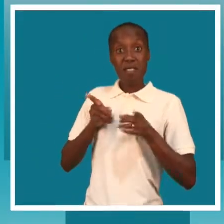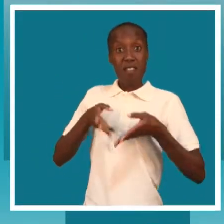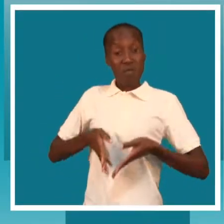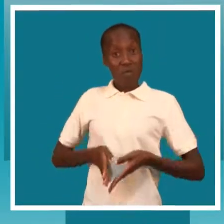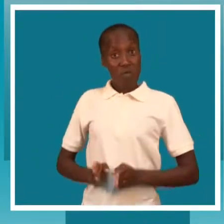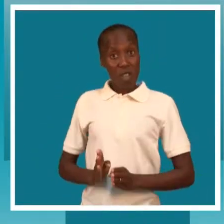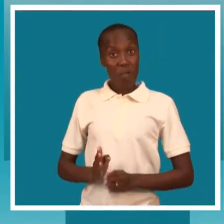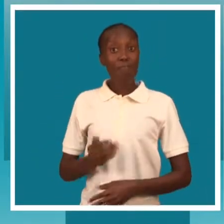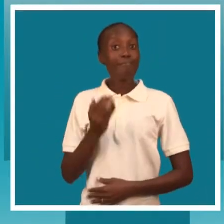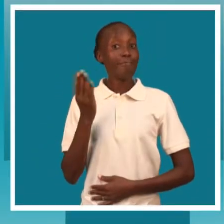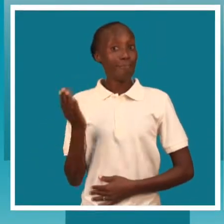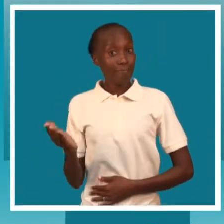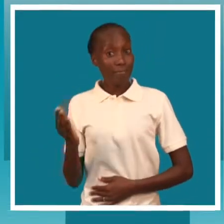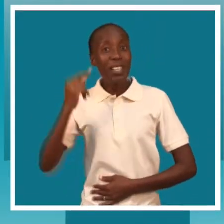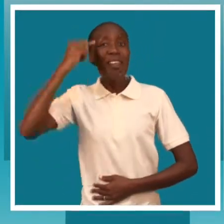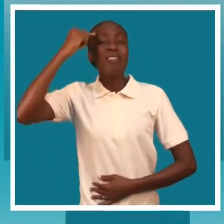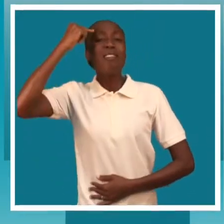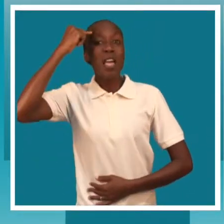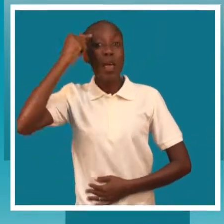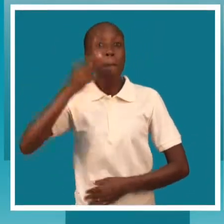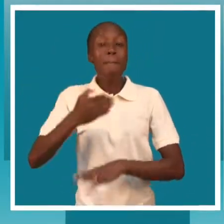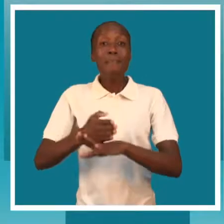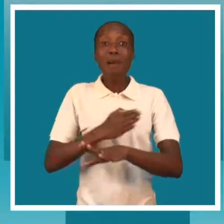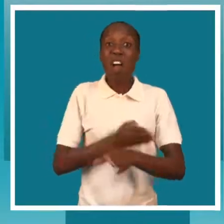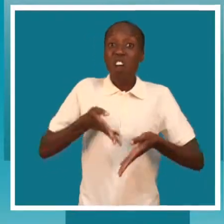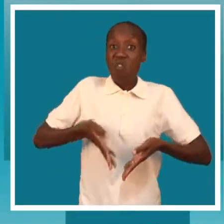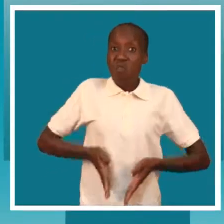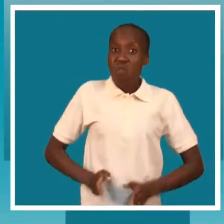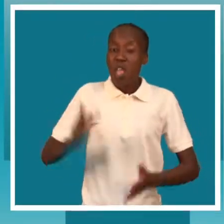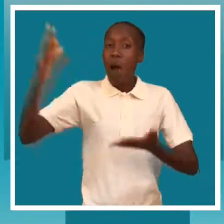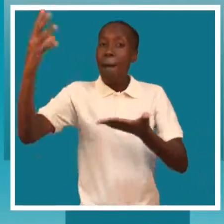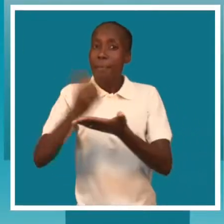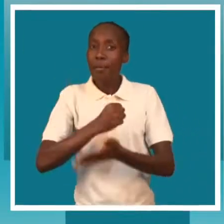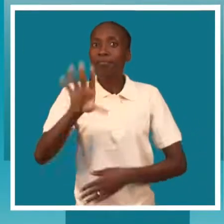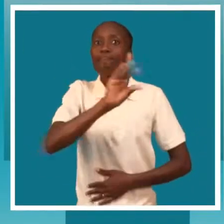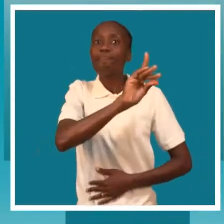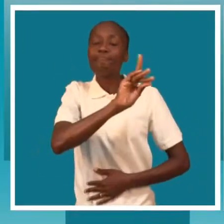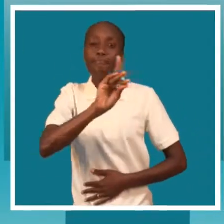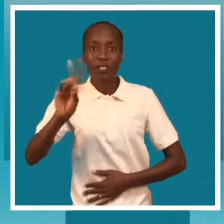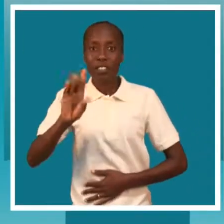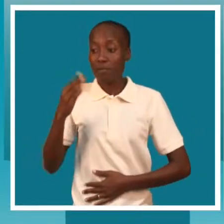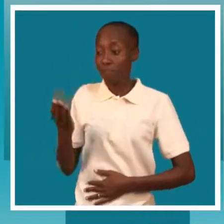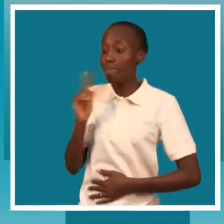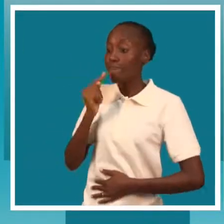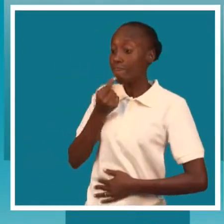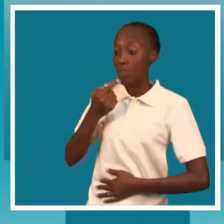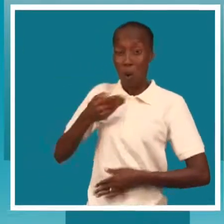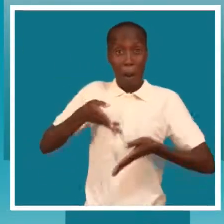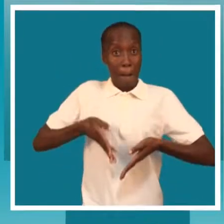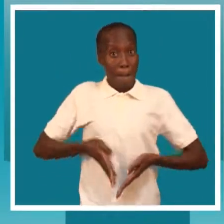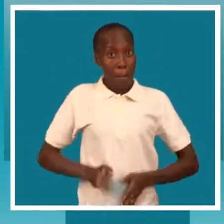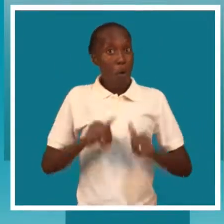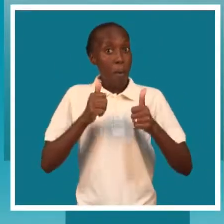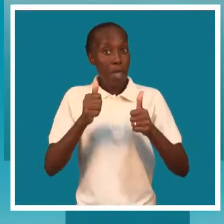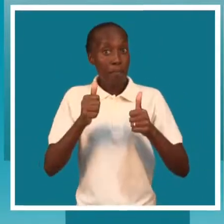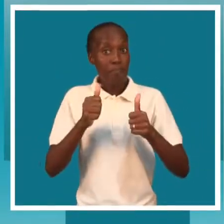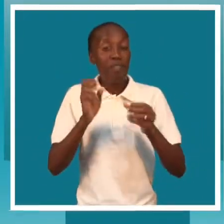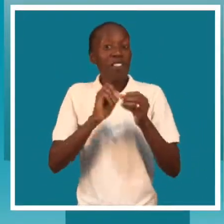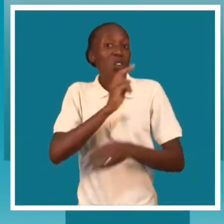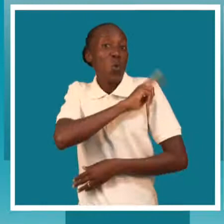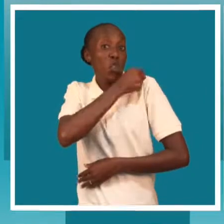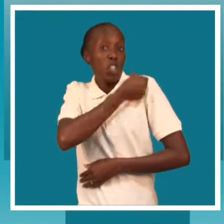Francisca Inês, mãe de Lúcia, lembra como a sua filha adquiriu a deficiência.